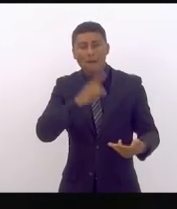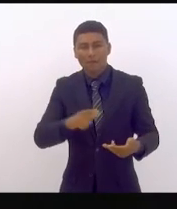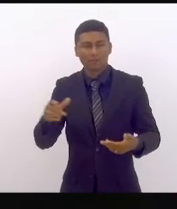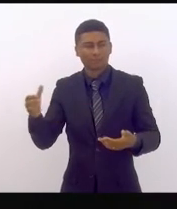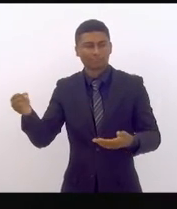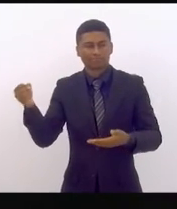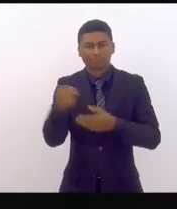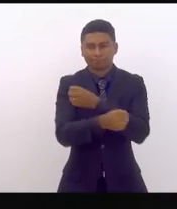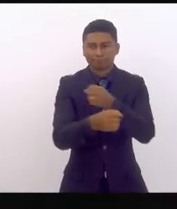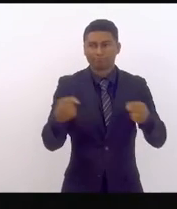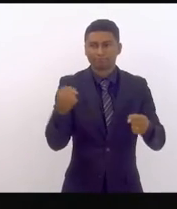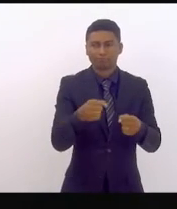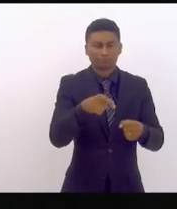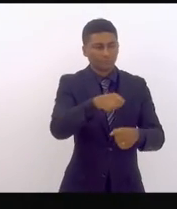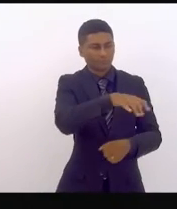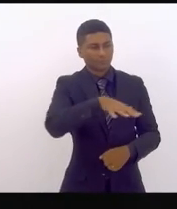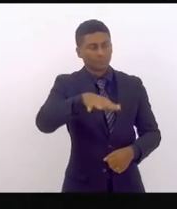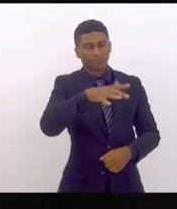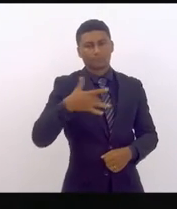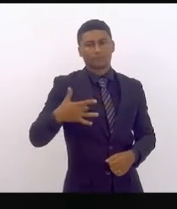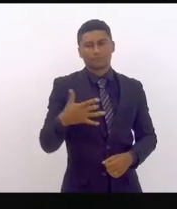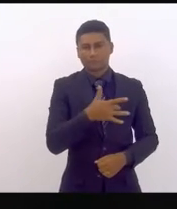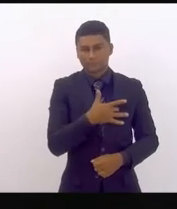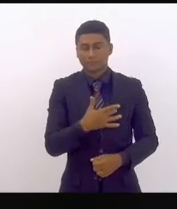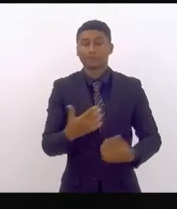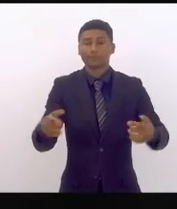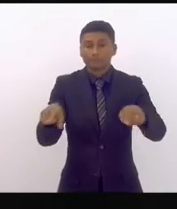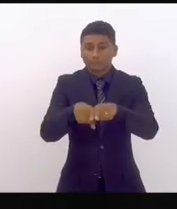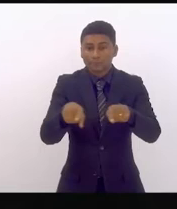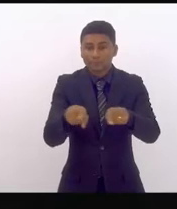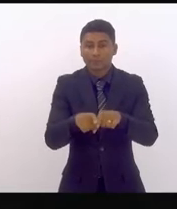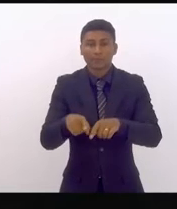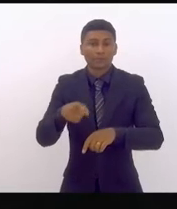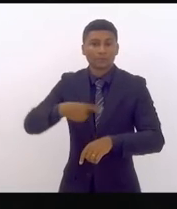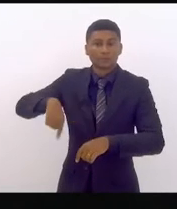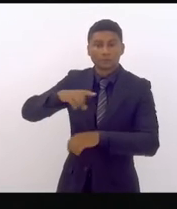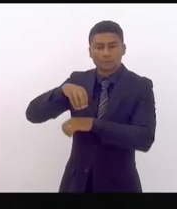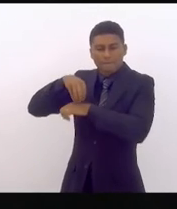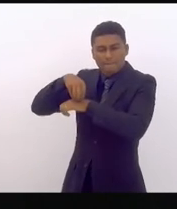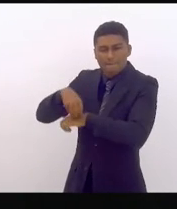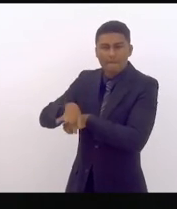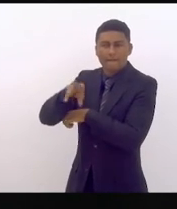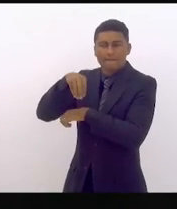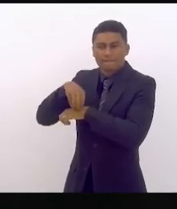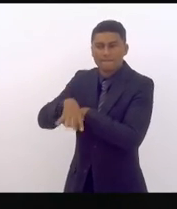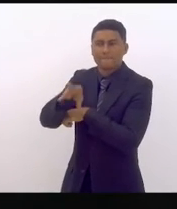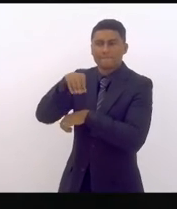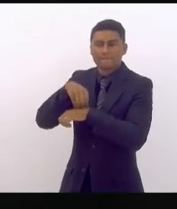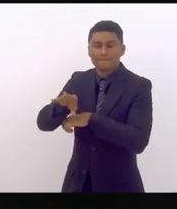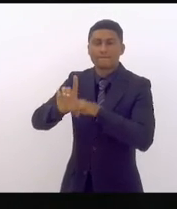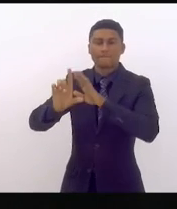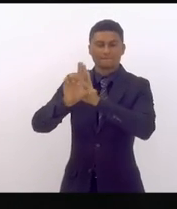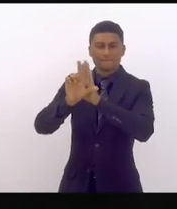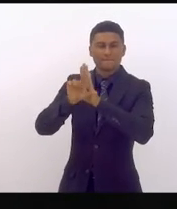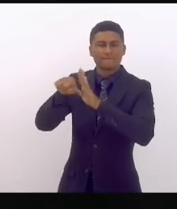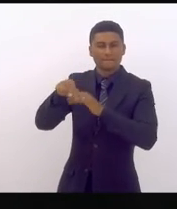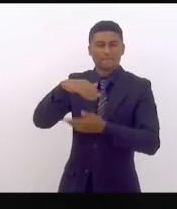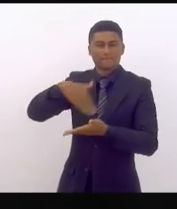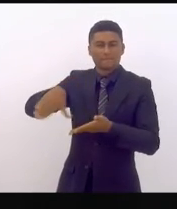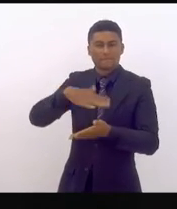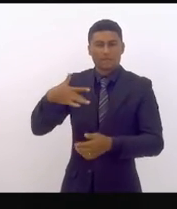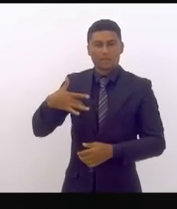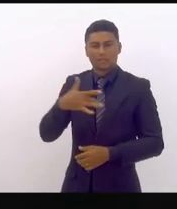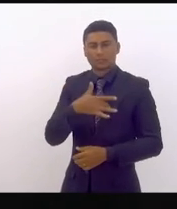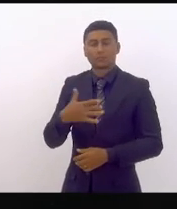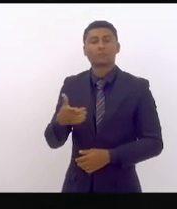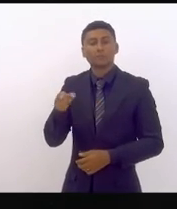para área da saúde também ajudamos através de indicações legislativas junto à secretaria de saúde do nosso Estado